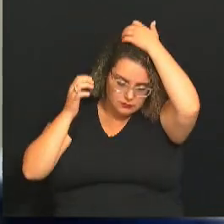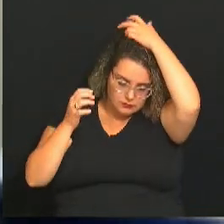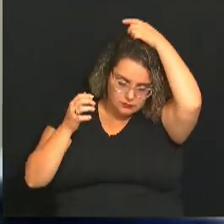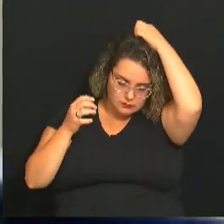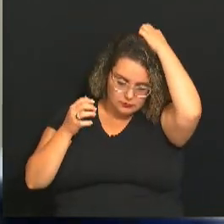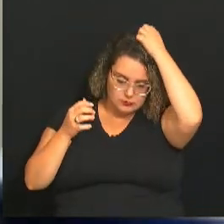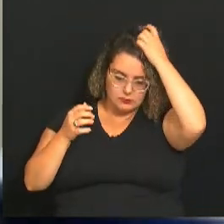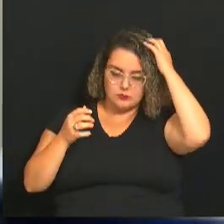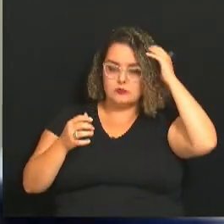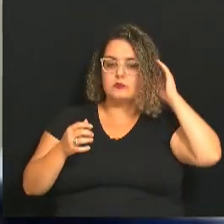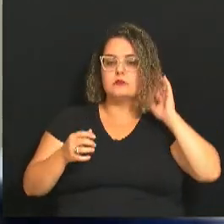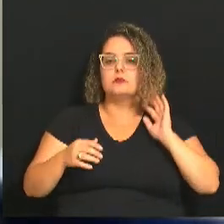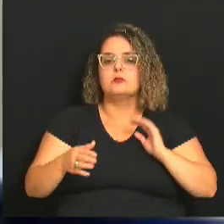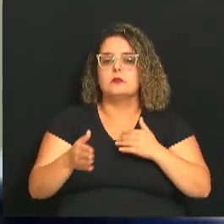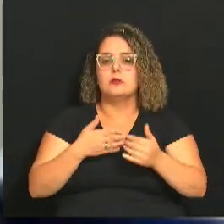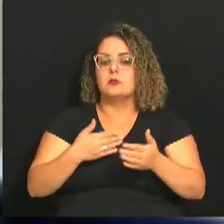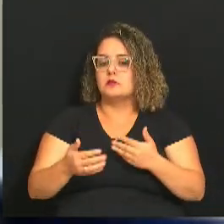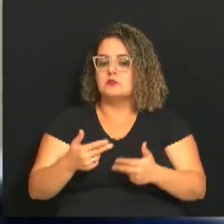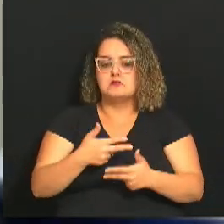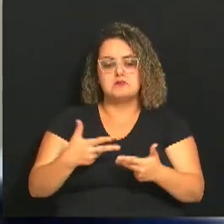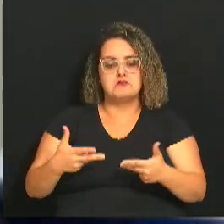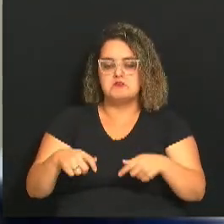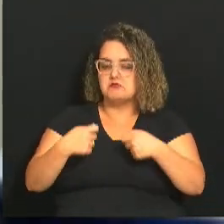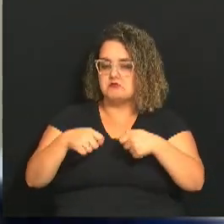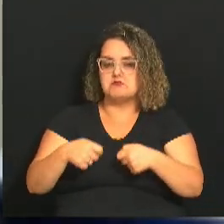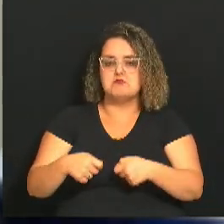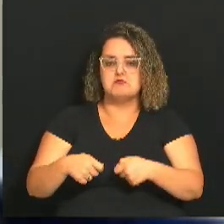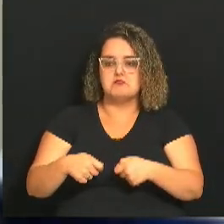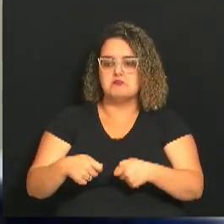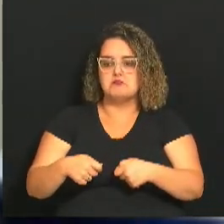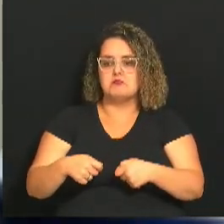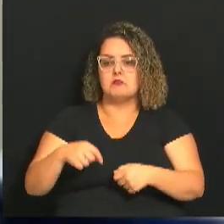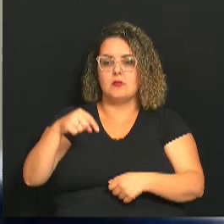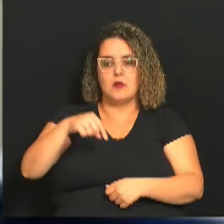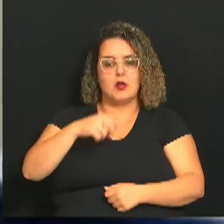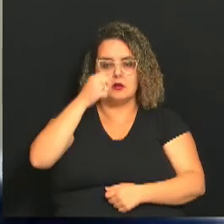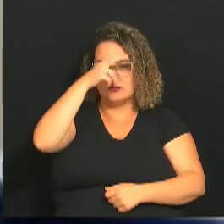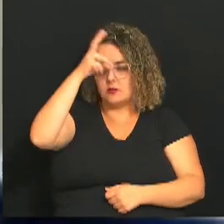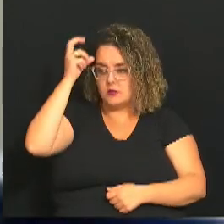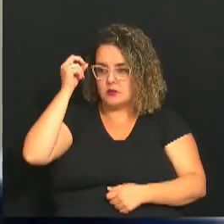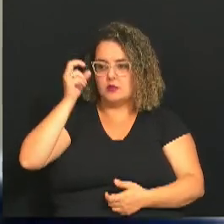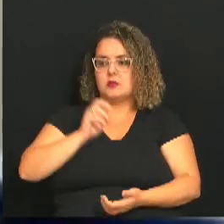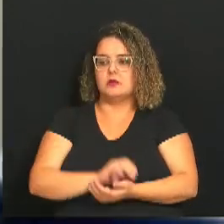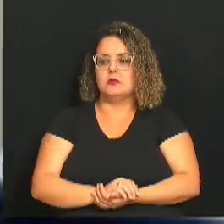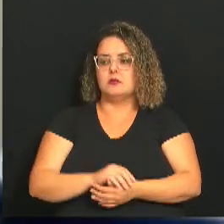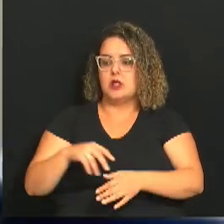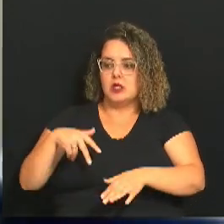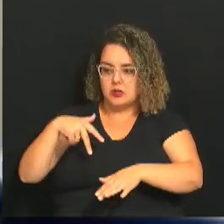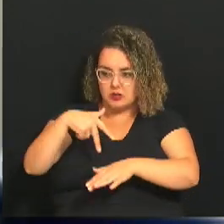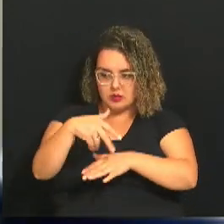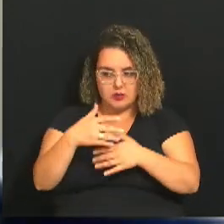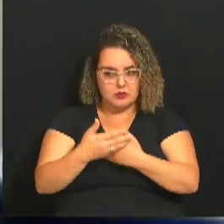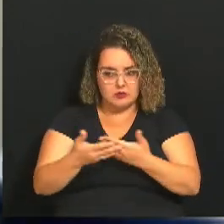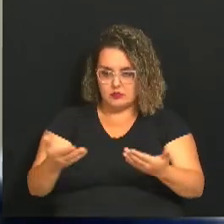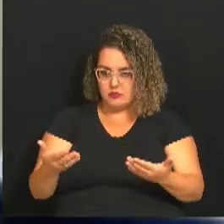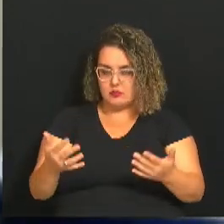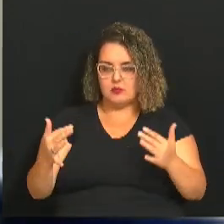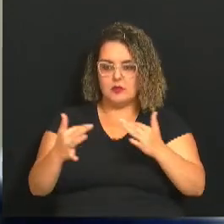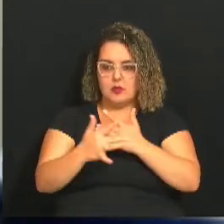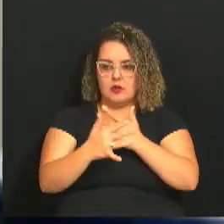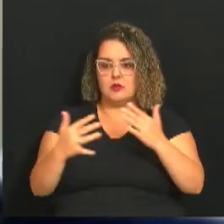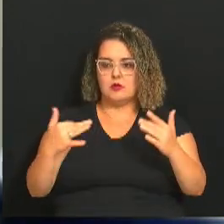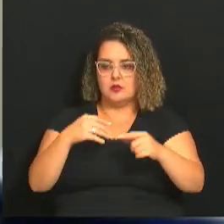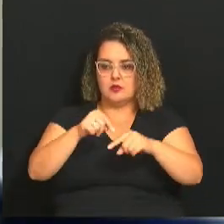de qualquer coisa, Paulo, se você precisar de algo aqui na prefeitura, eu estou à disposição, eu fico aqui no urbanismo, no gabinete,